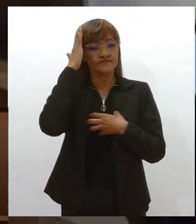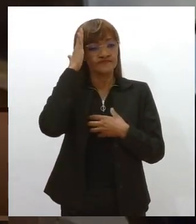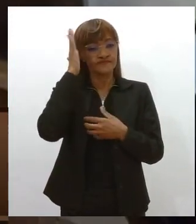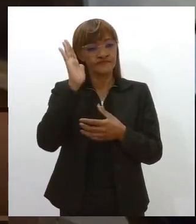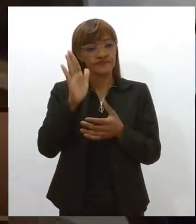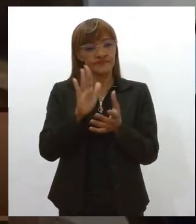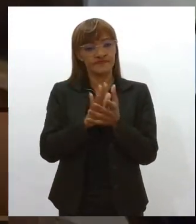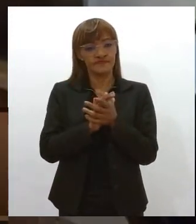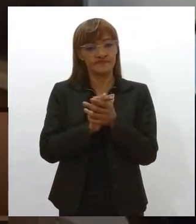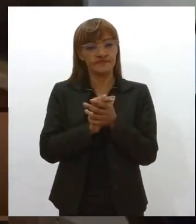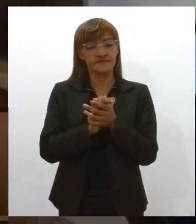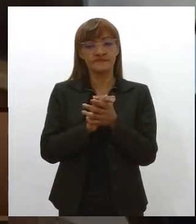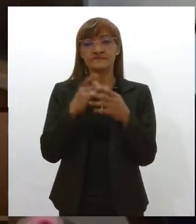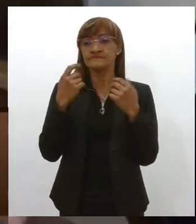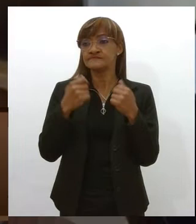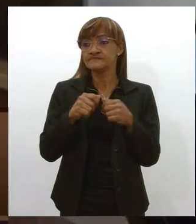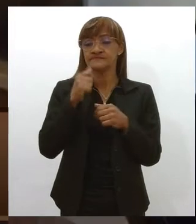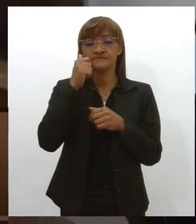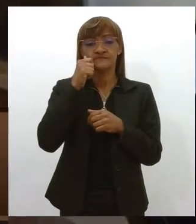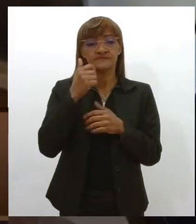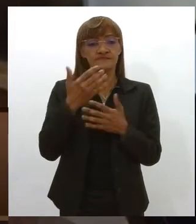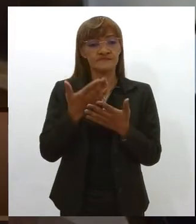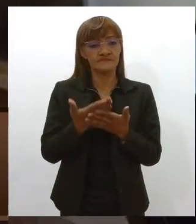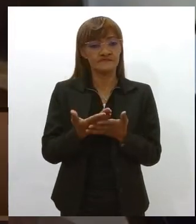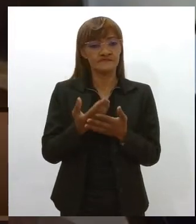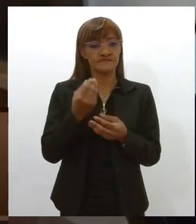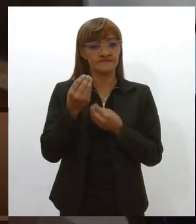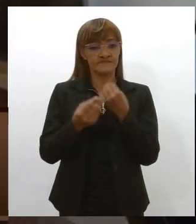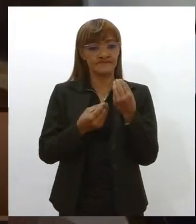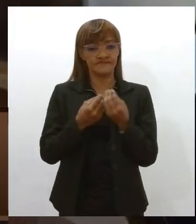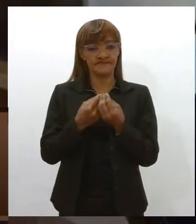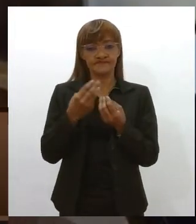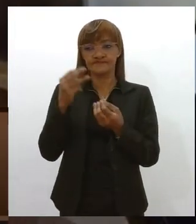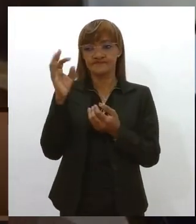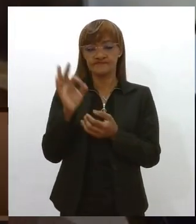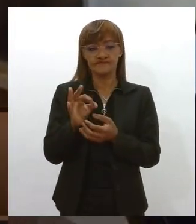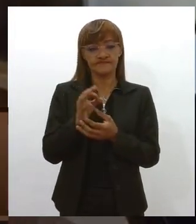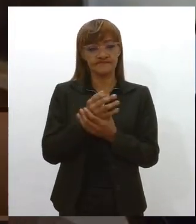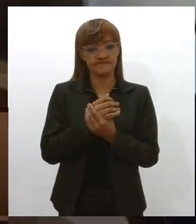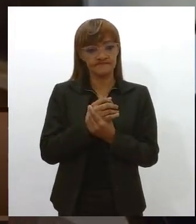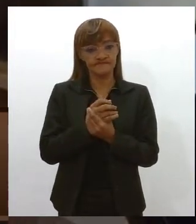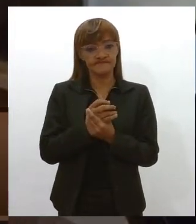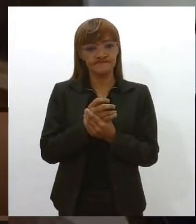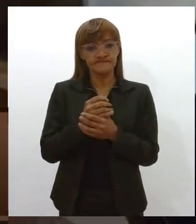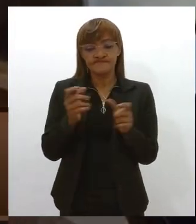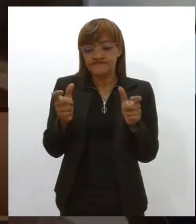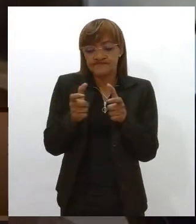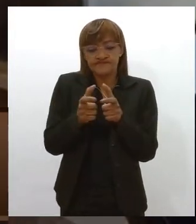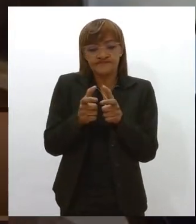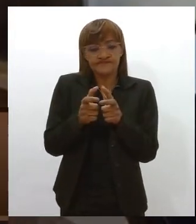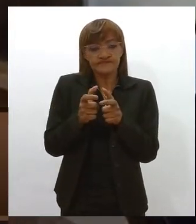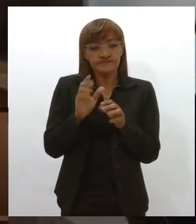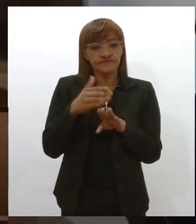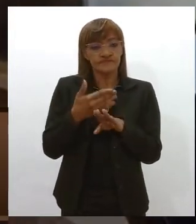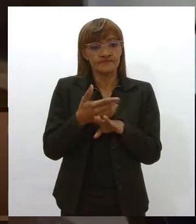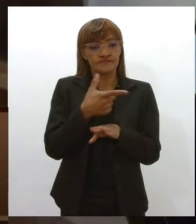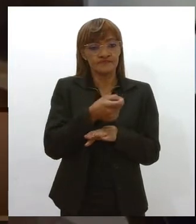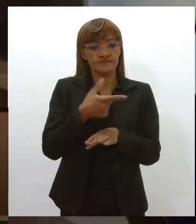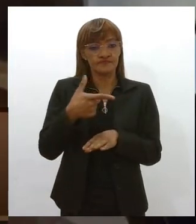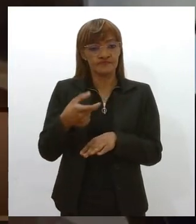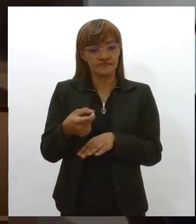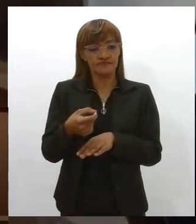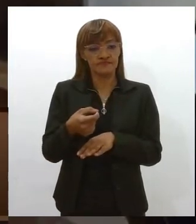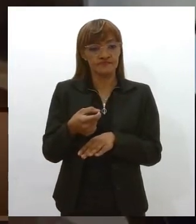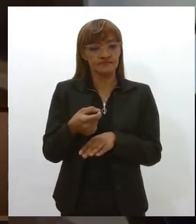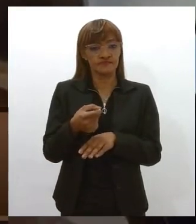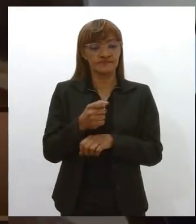né? Nós somos quase 53% do eleitorado. E nós somos minoria. Até 2020, vocês passaram agora,